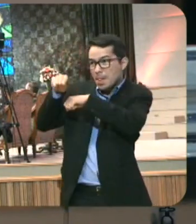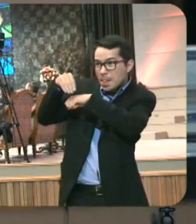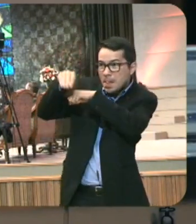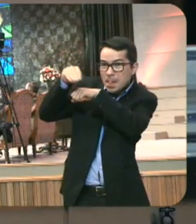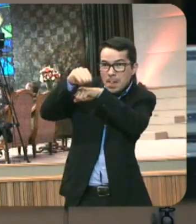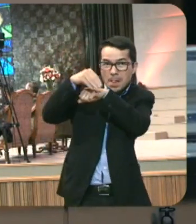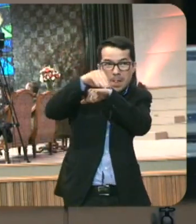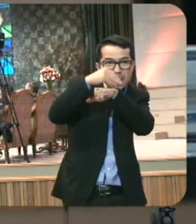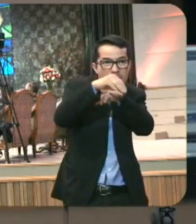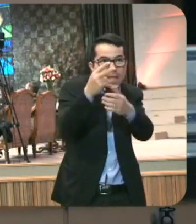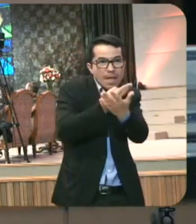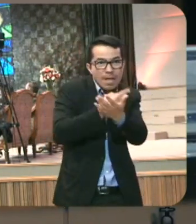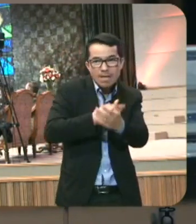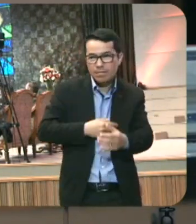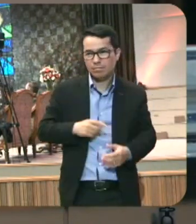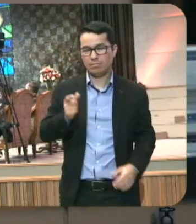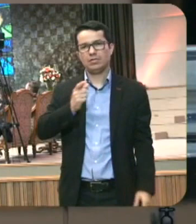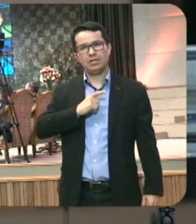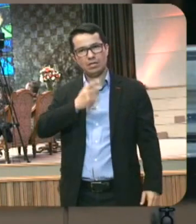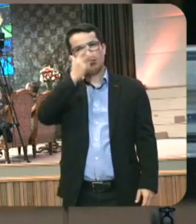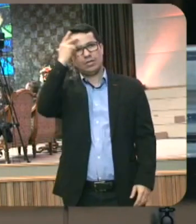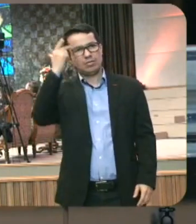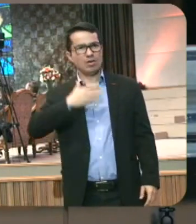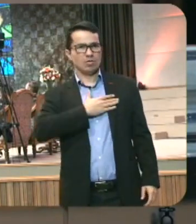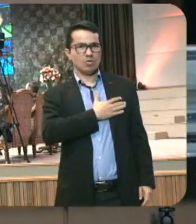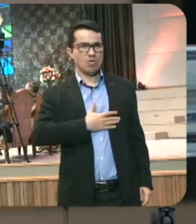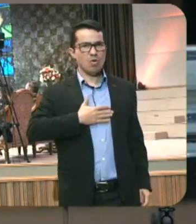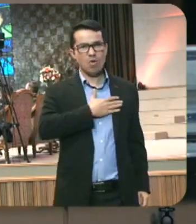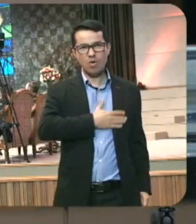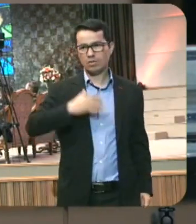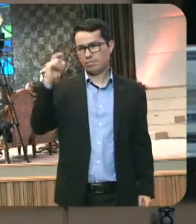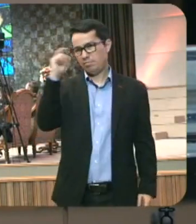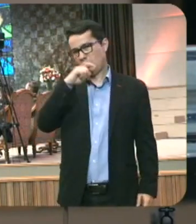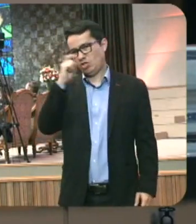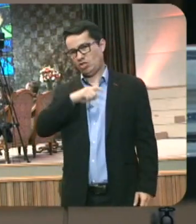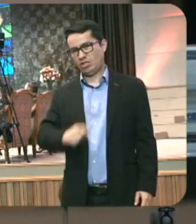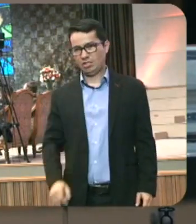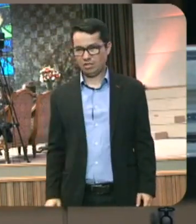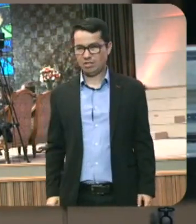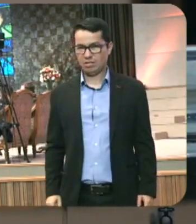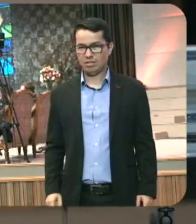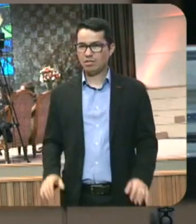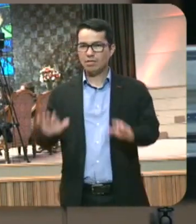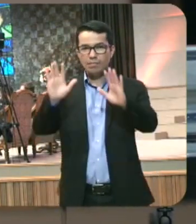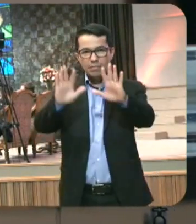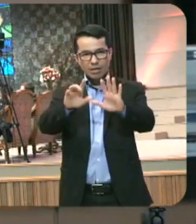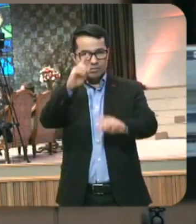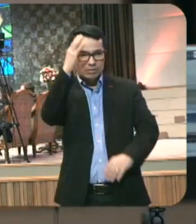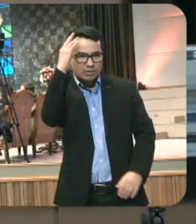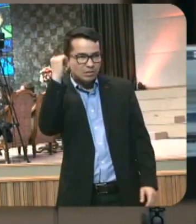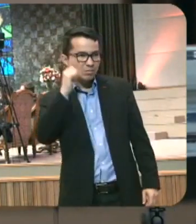Deus. E é interessante porque muitos anos depois,